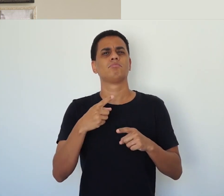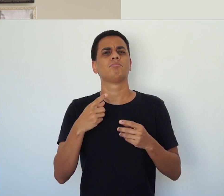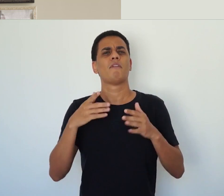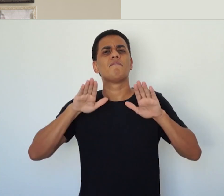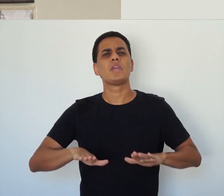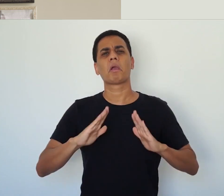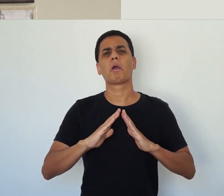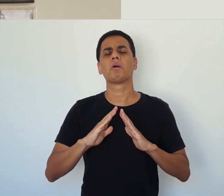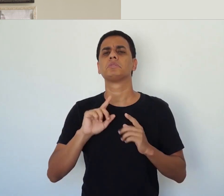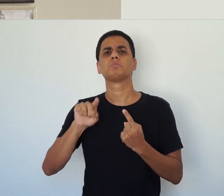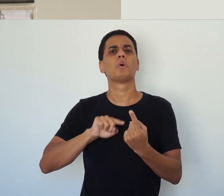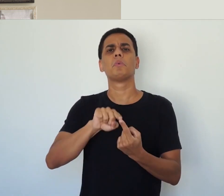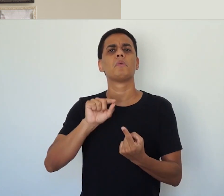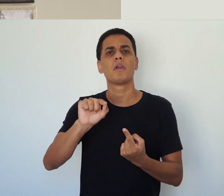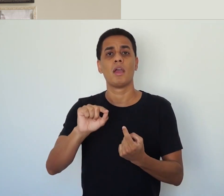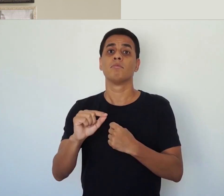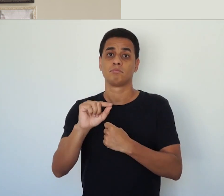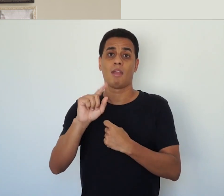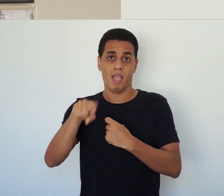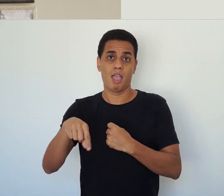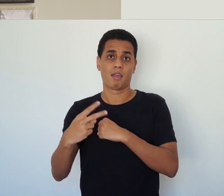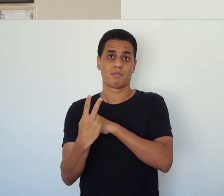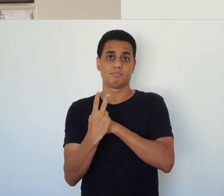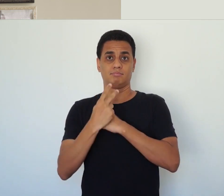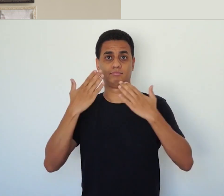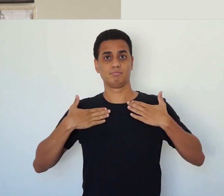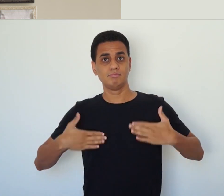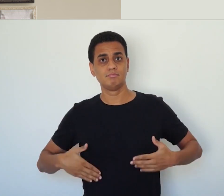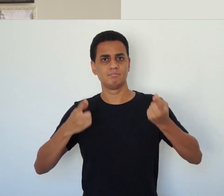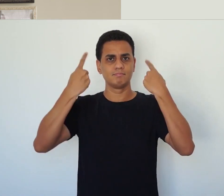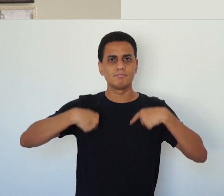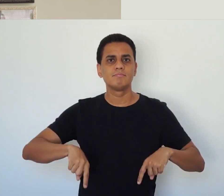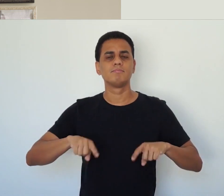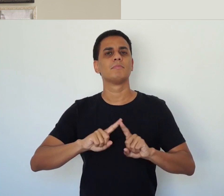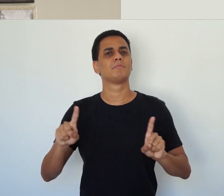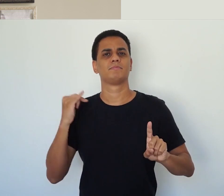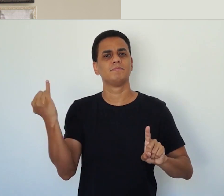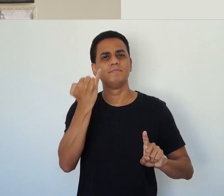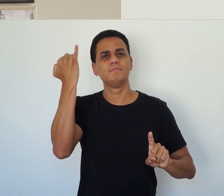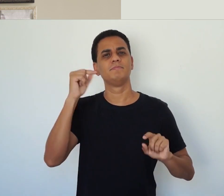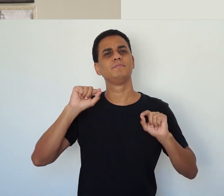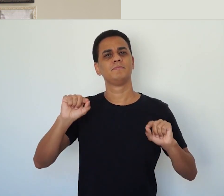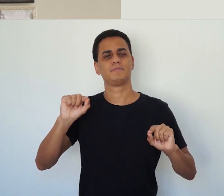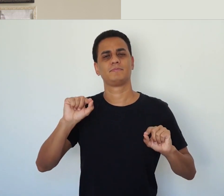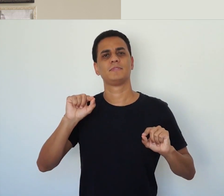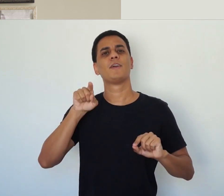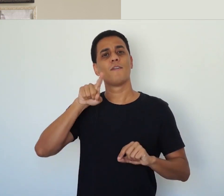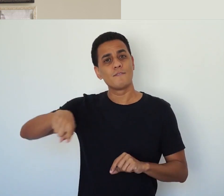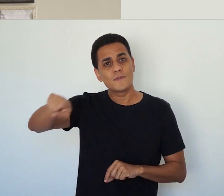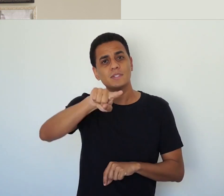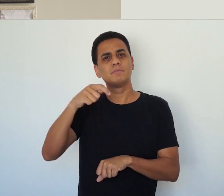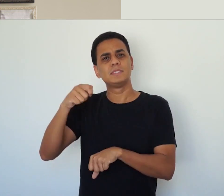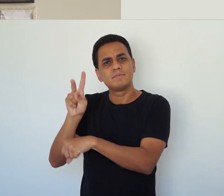nos protegermos do ponto de vista fisiológico, biológico, mas eu queria dizer para você que nós